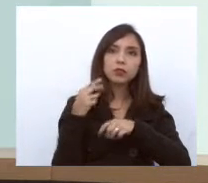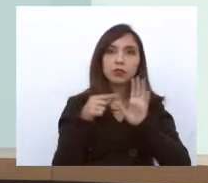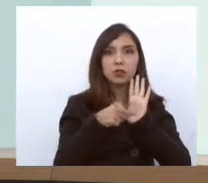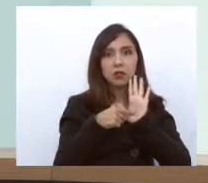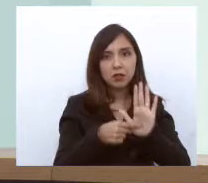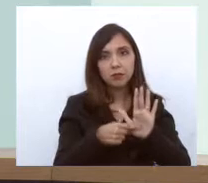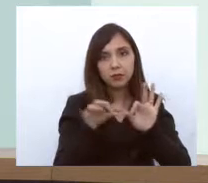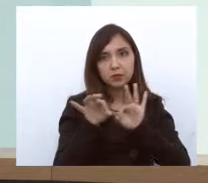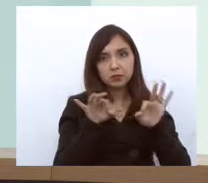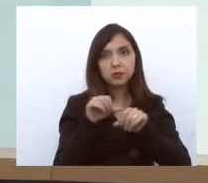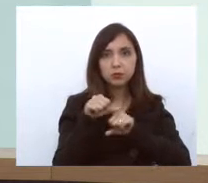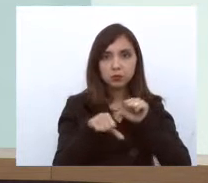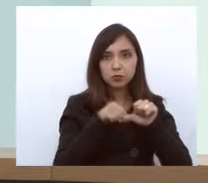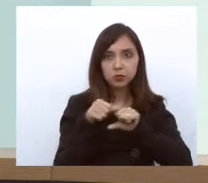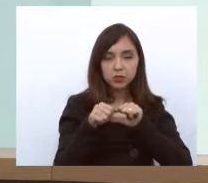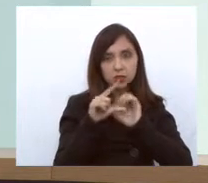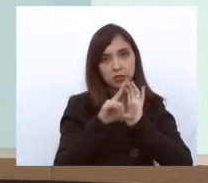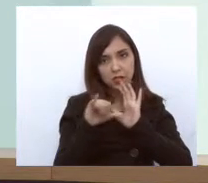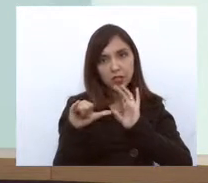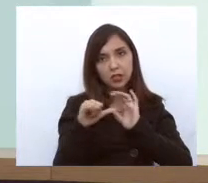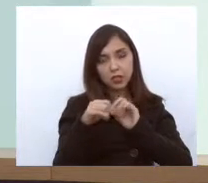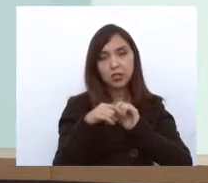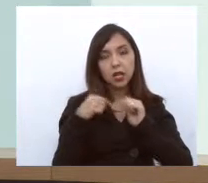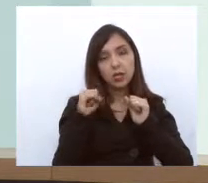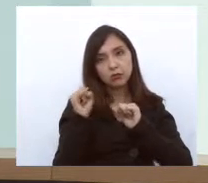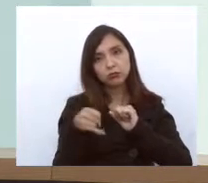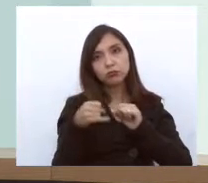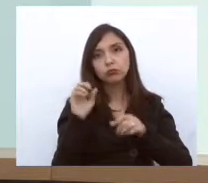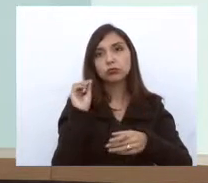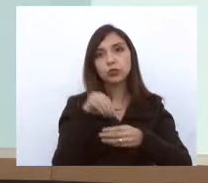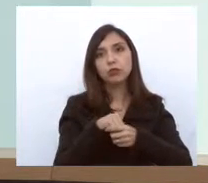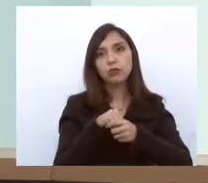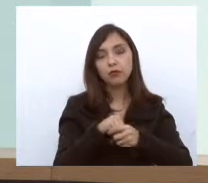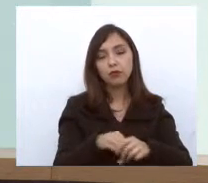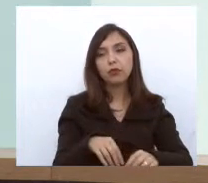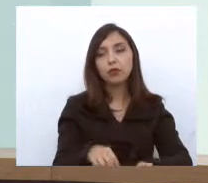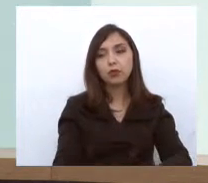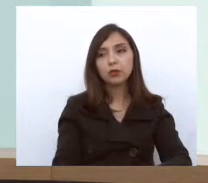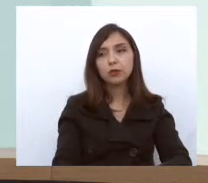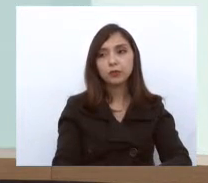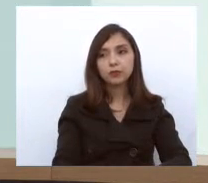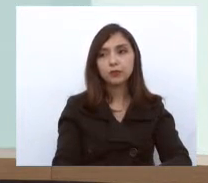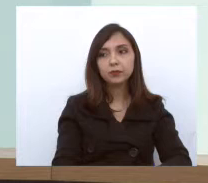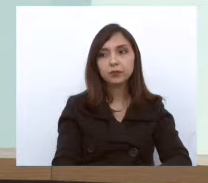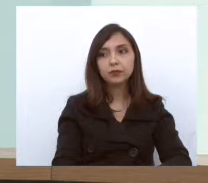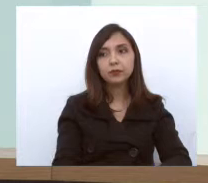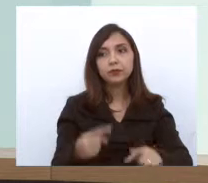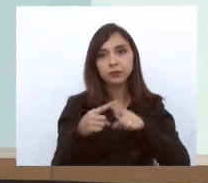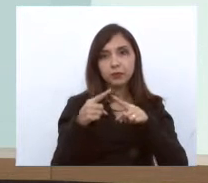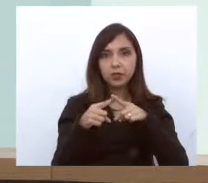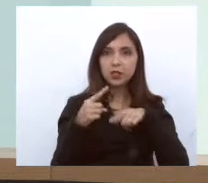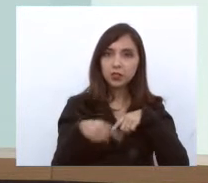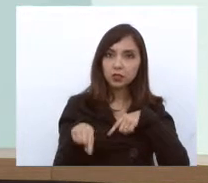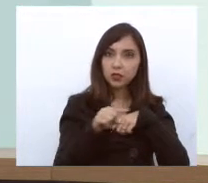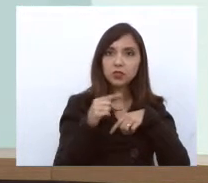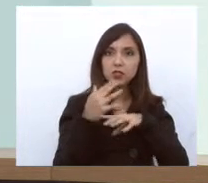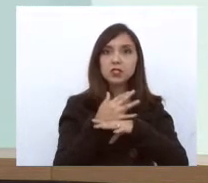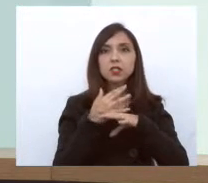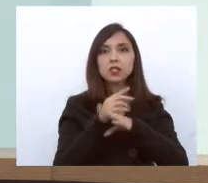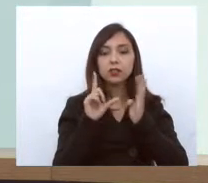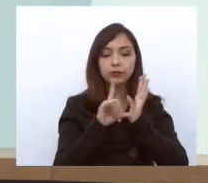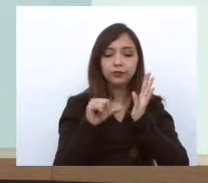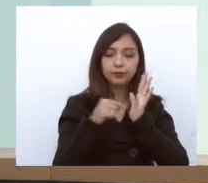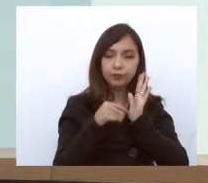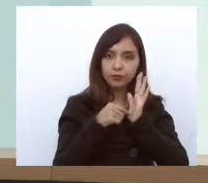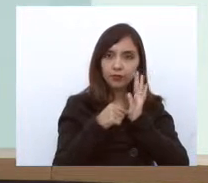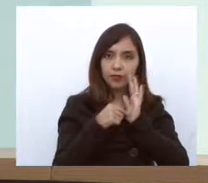reapresente o projeto modificando a lei anterior, e aí sim eu voto favoravelmente ao projeto. Sabe por quê, presidente? Nós temos na cidade hoje uma lei